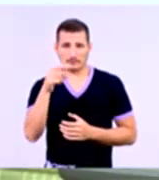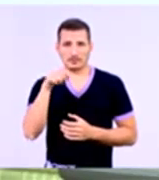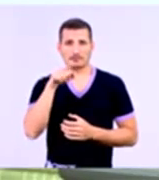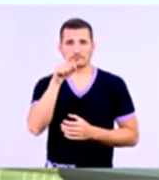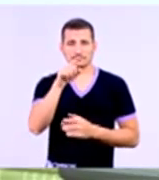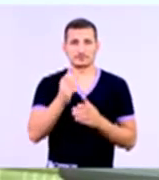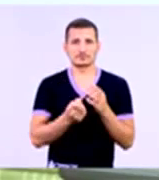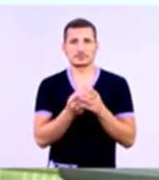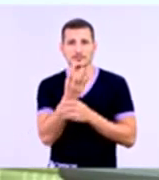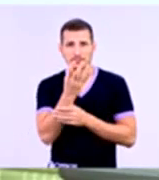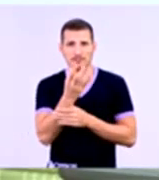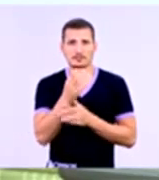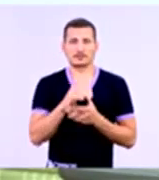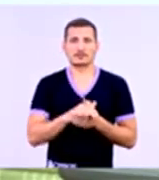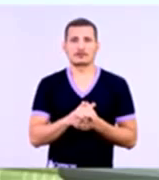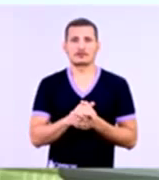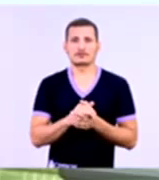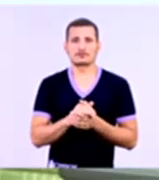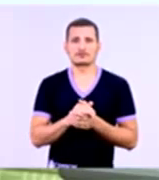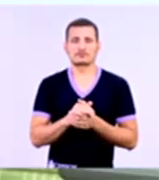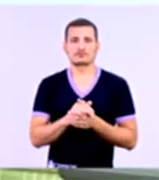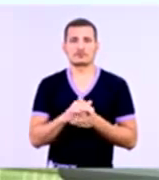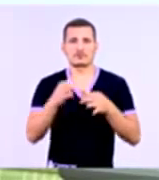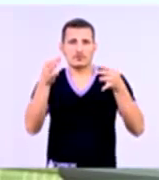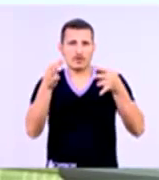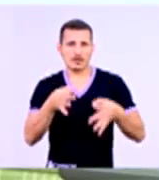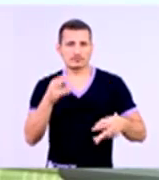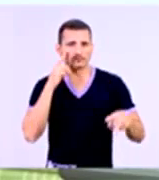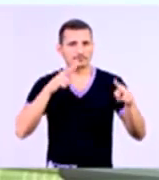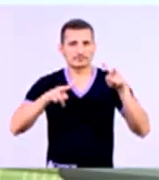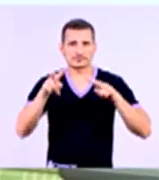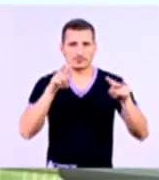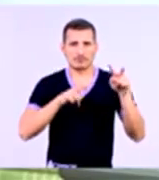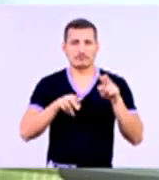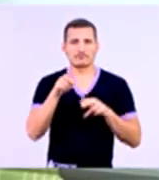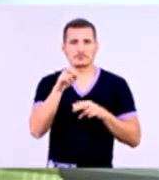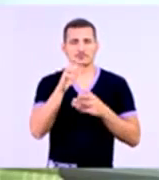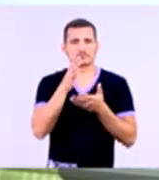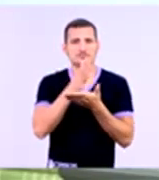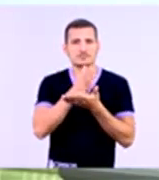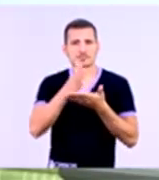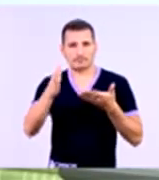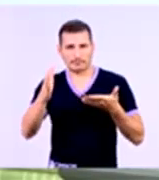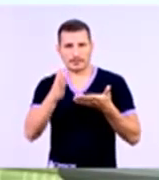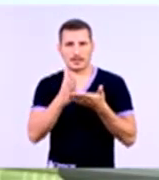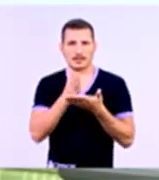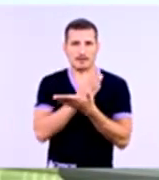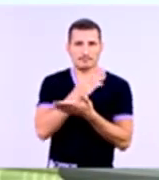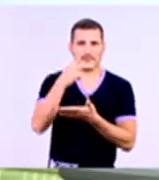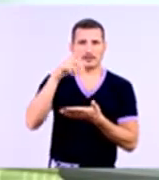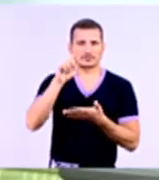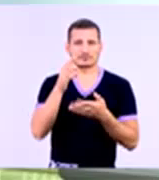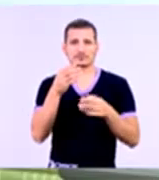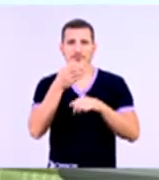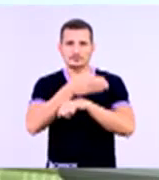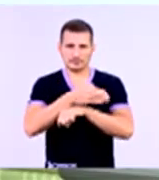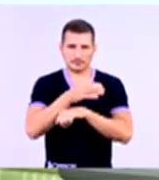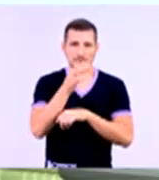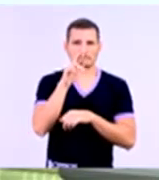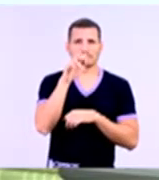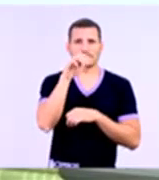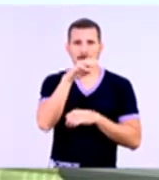criar a engenharia correta visual. Ou seja, você separa páginas que vão ter acesso a um